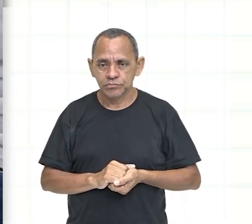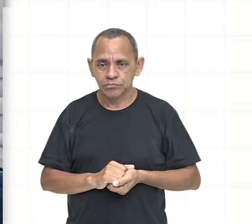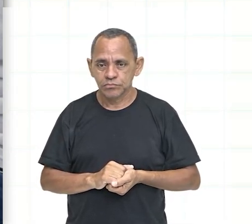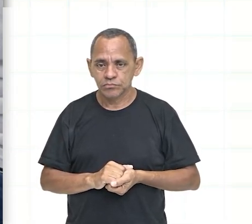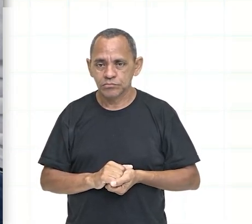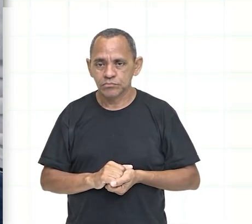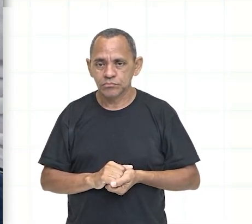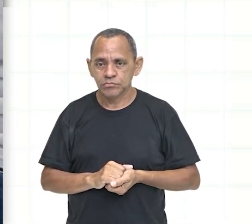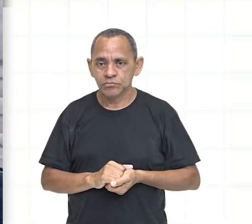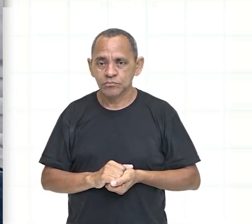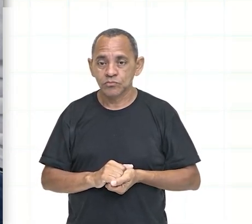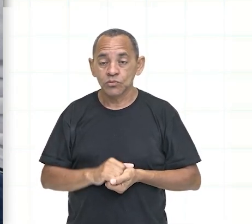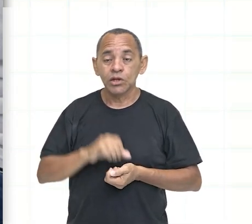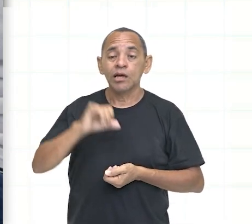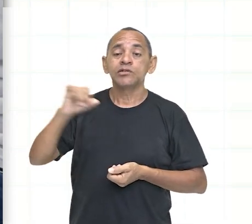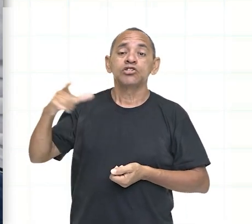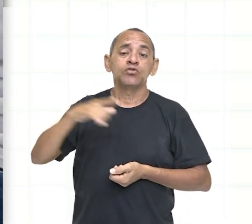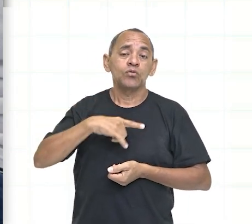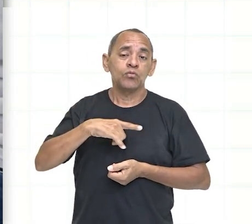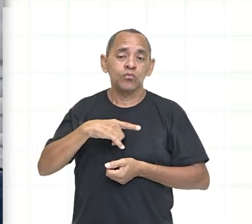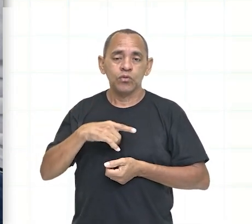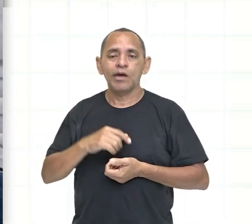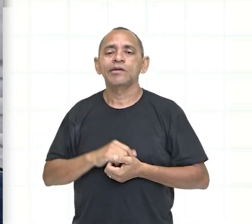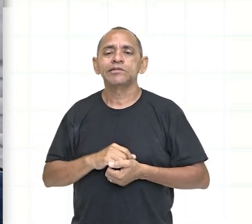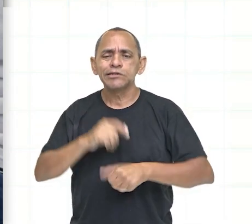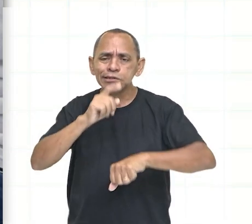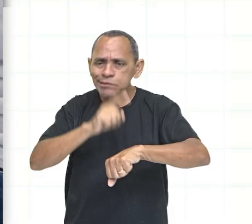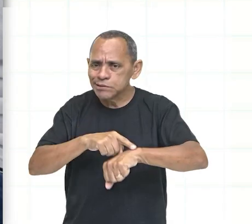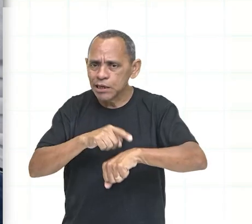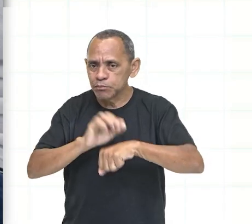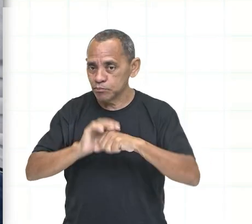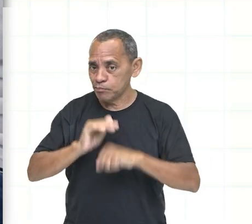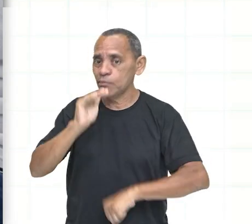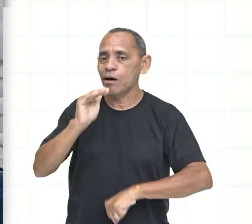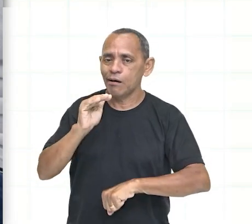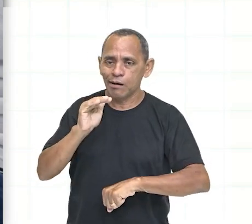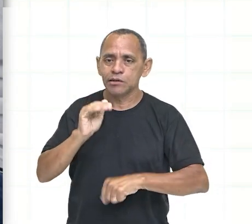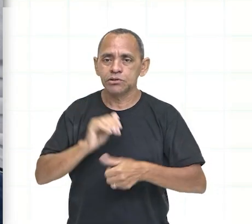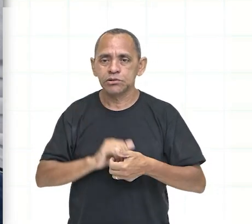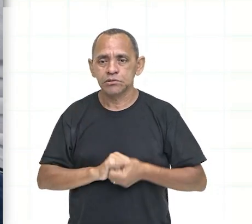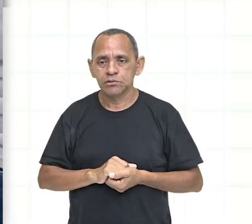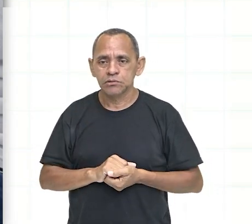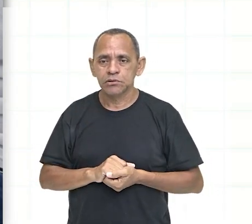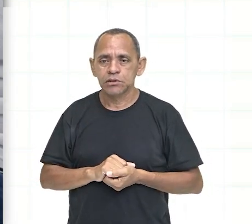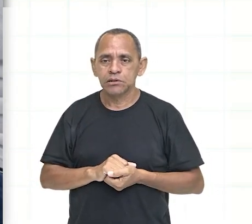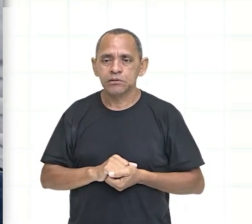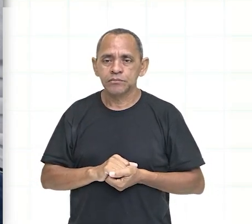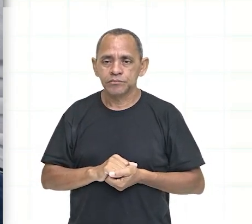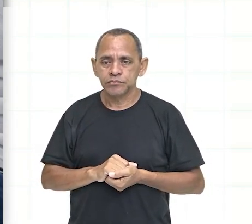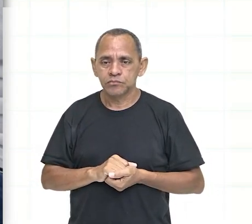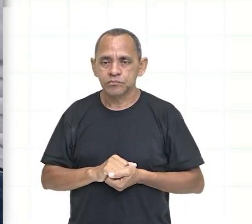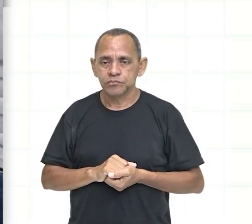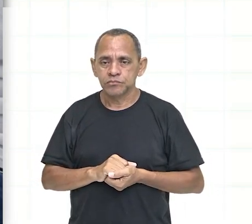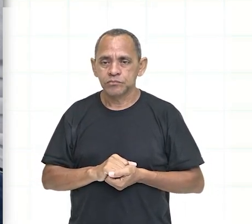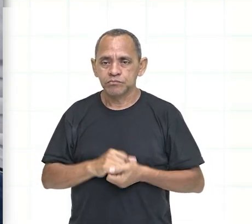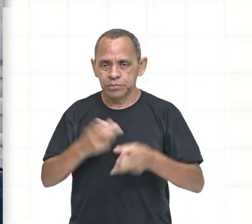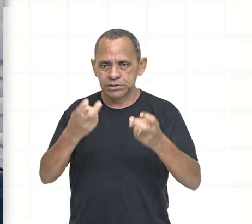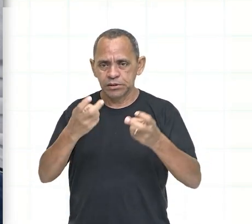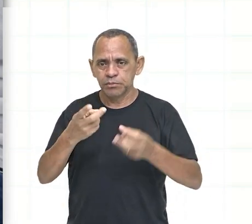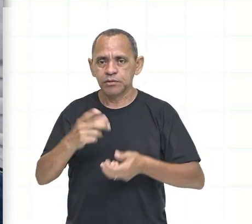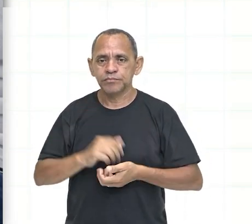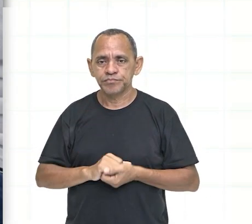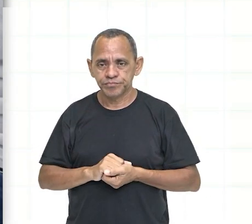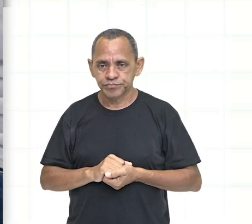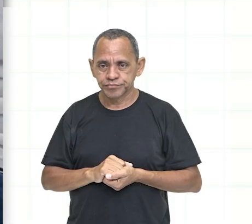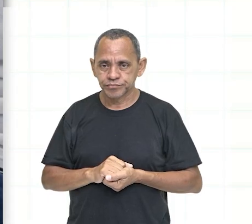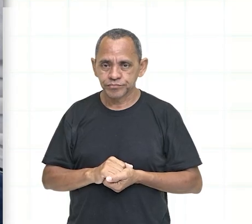ele tivesse mais tempo, repare que eu já estou falando se tivesse, é algo que já é irreal, né? Não tem esse tempo. If he had